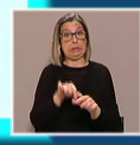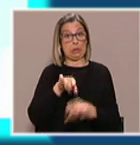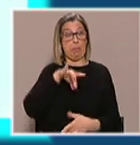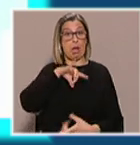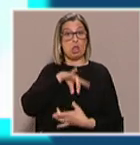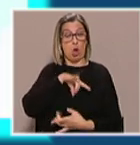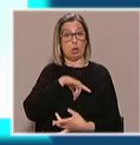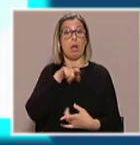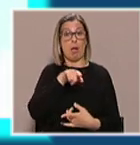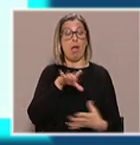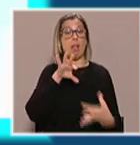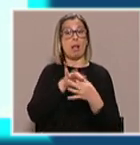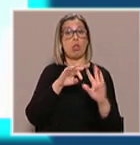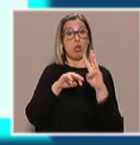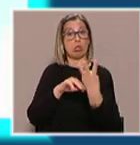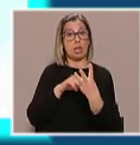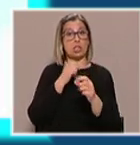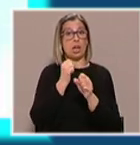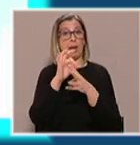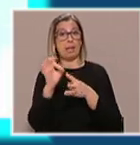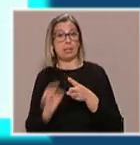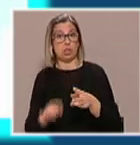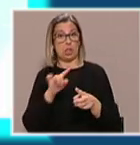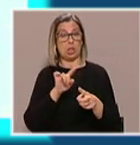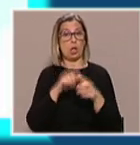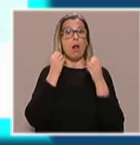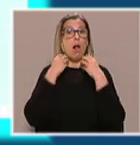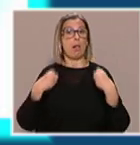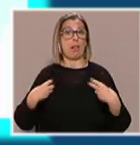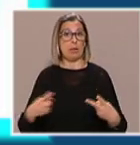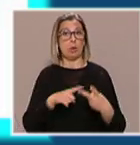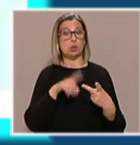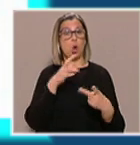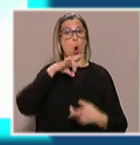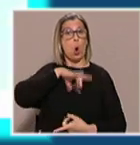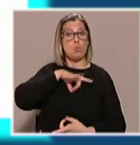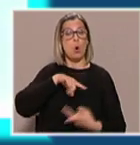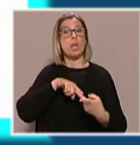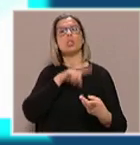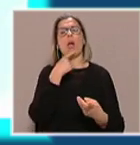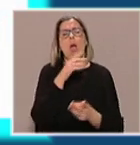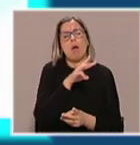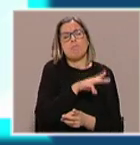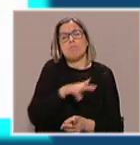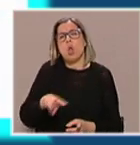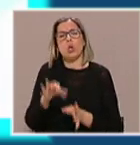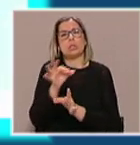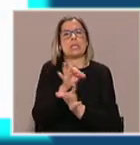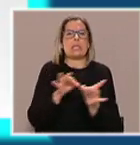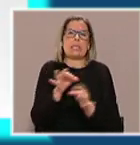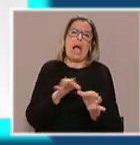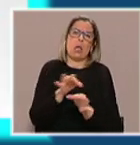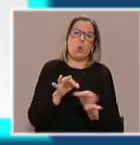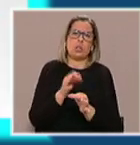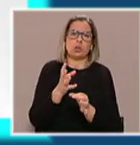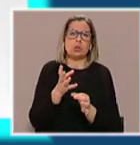entre três características para exercer a sua função: glândulas, hormonas e bilhões de células receptoras.